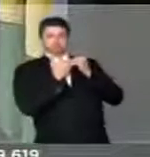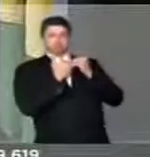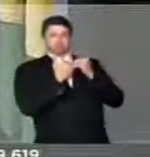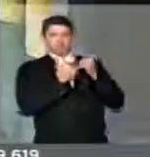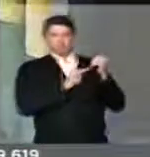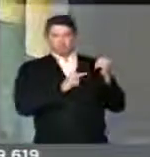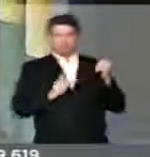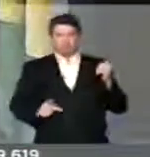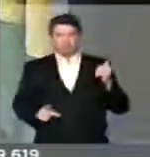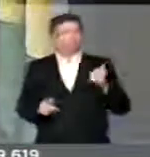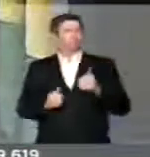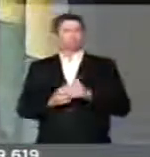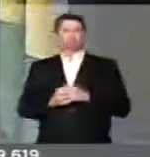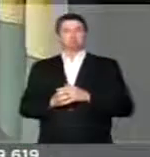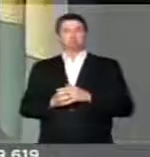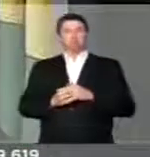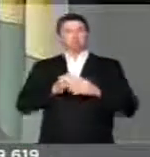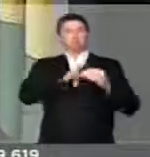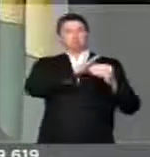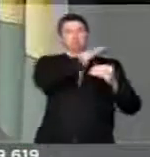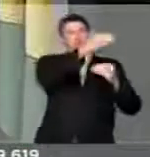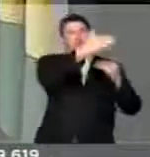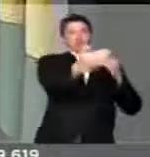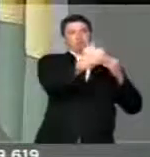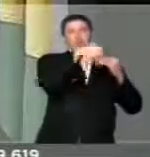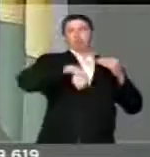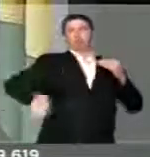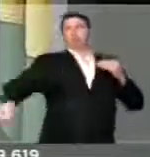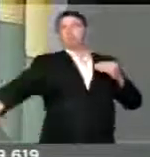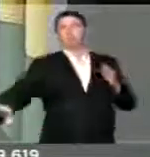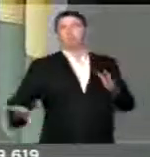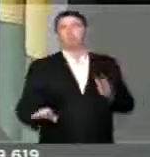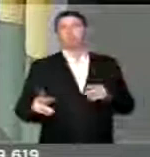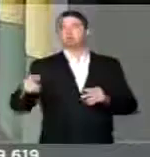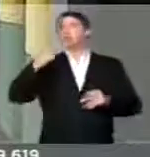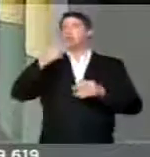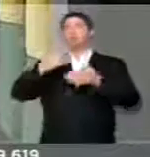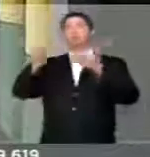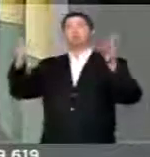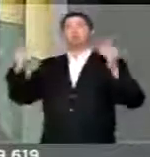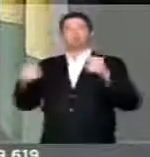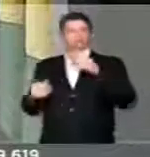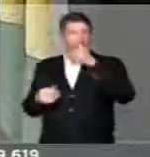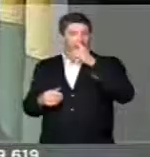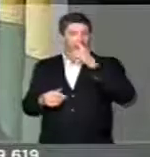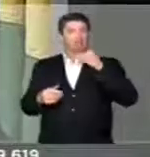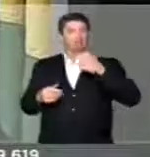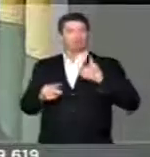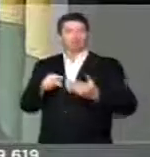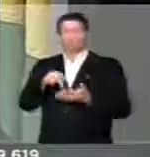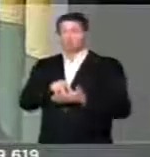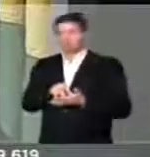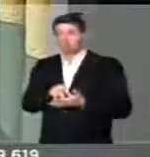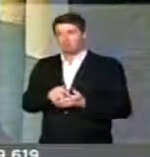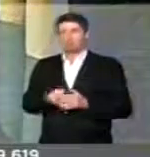através do presidente desta casa, que era eu no momento. E eu já me referi aqui ao